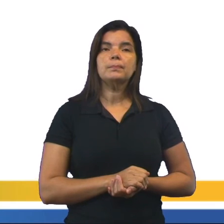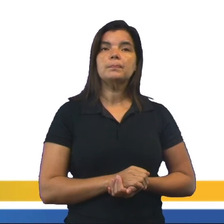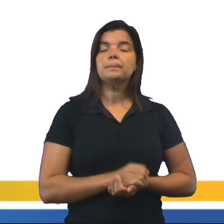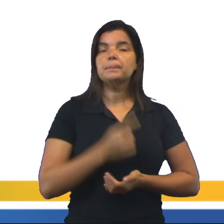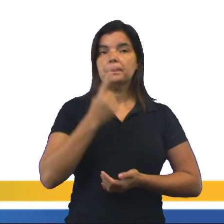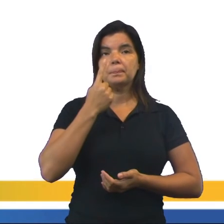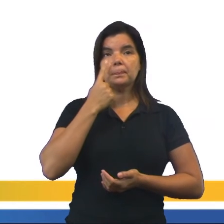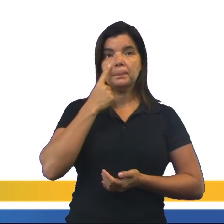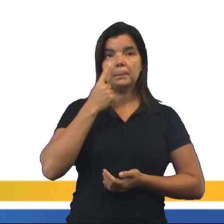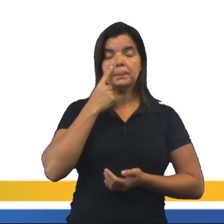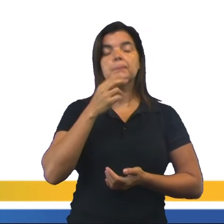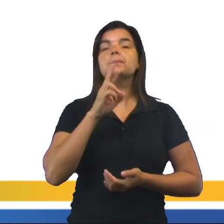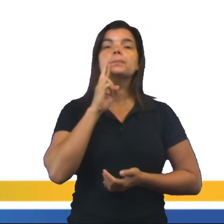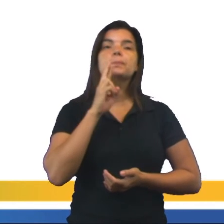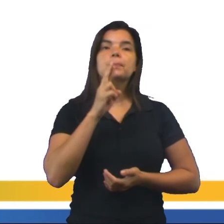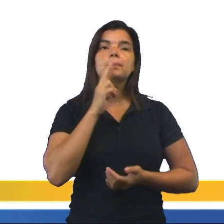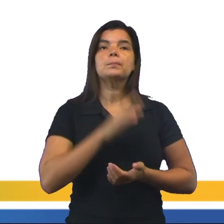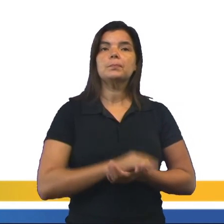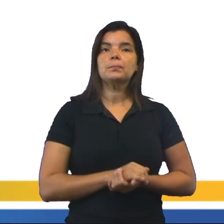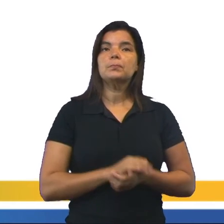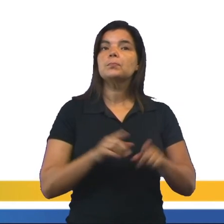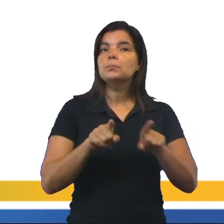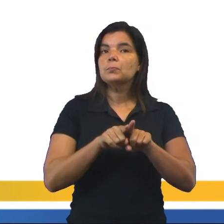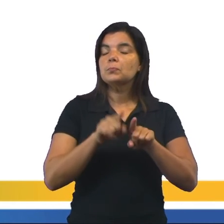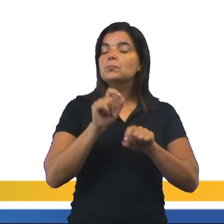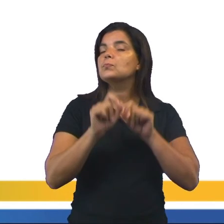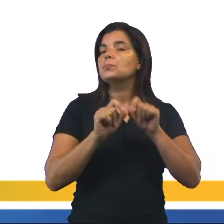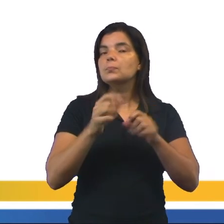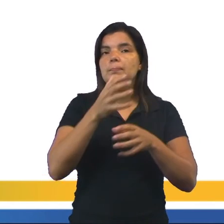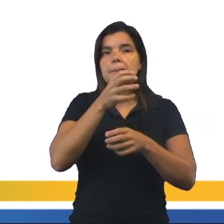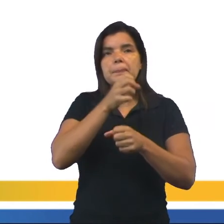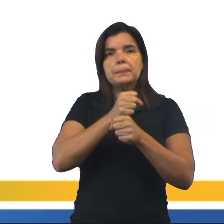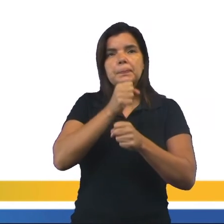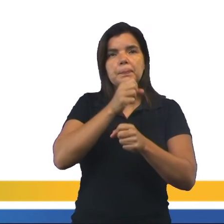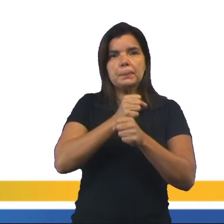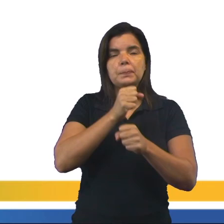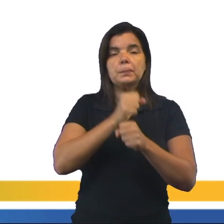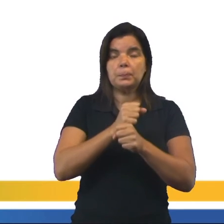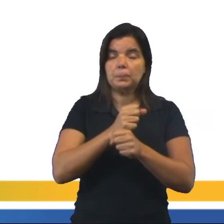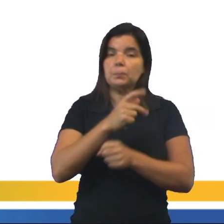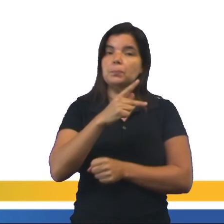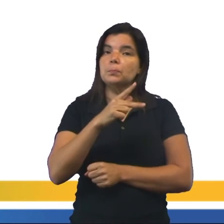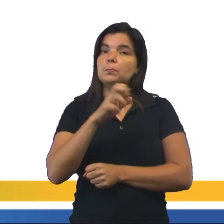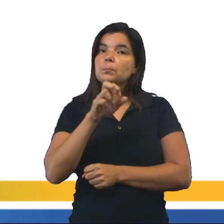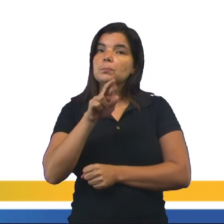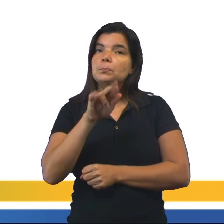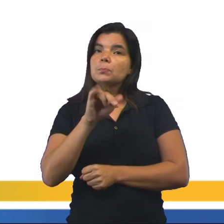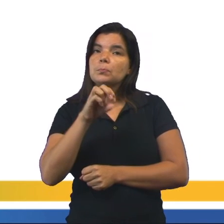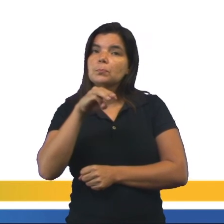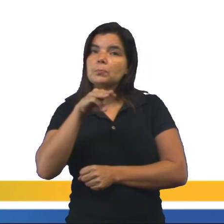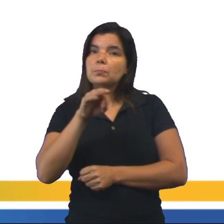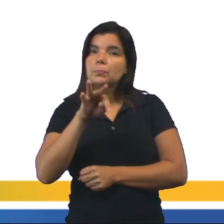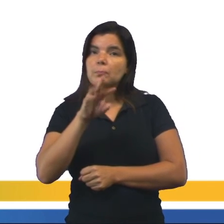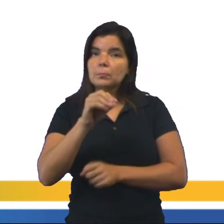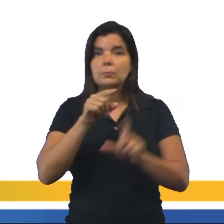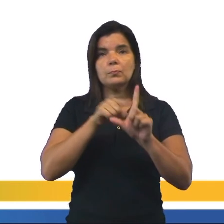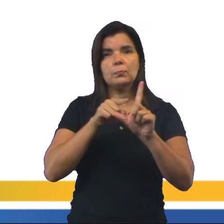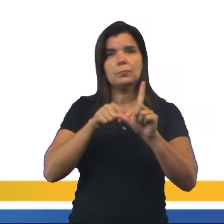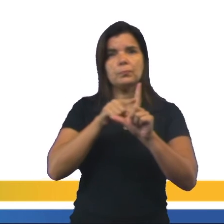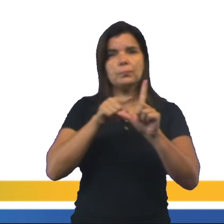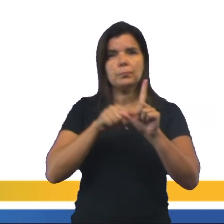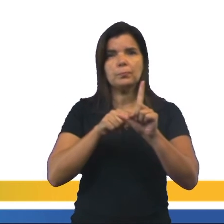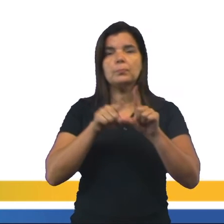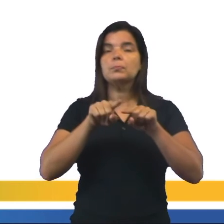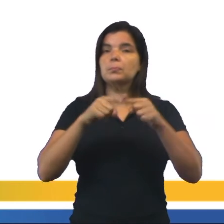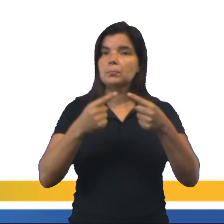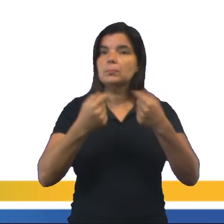Então vamos lá a questão, vamos à resposta. A questão pede para calcularmos o perímetro do triângulo acima, mas antes